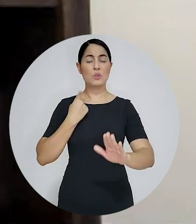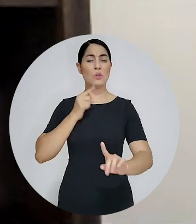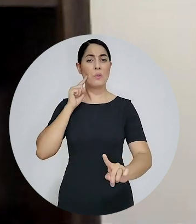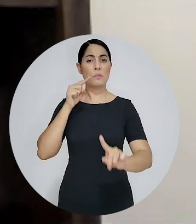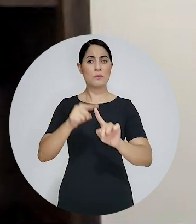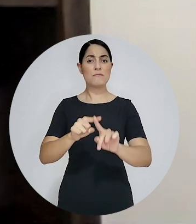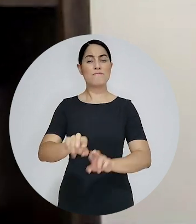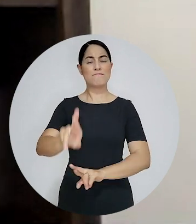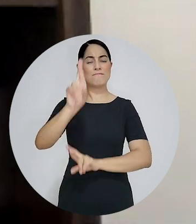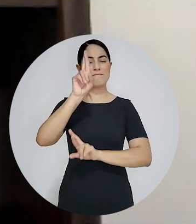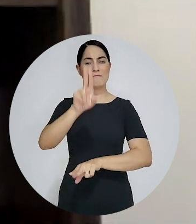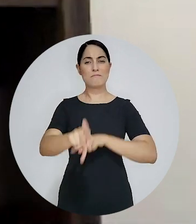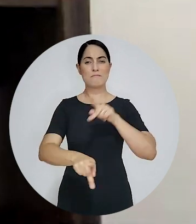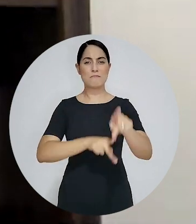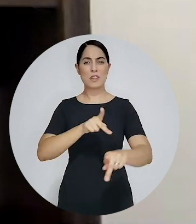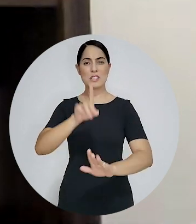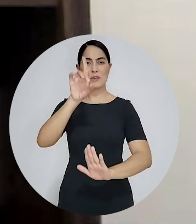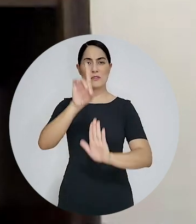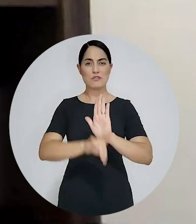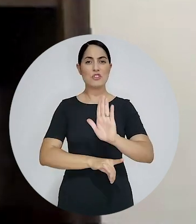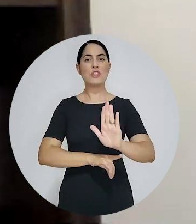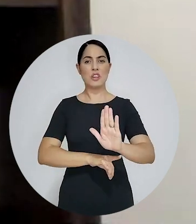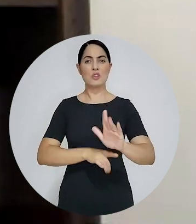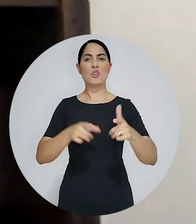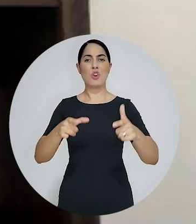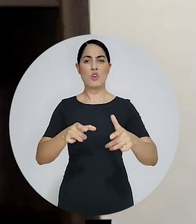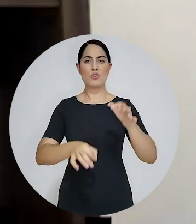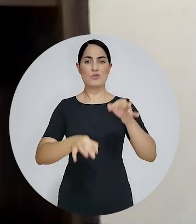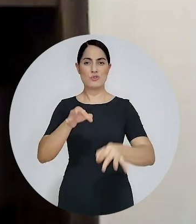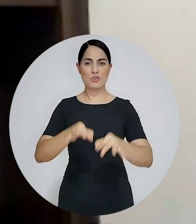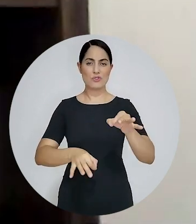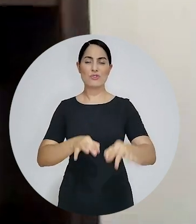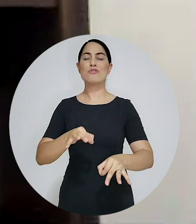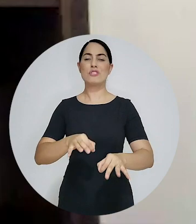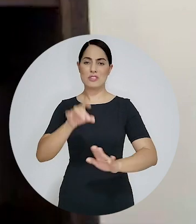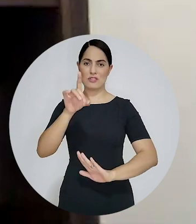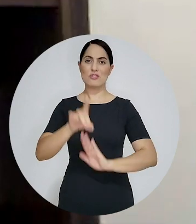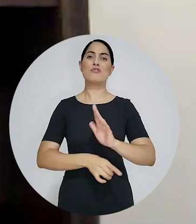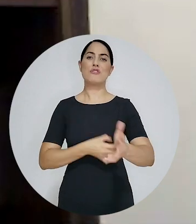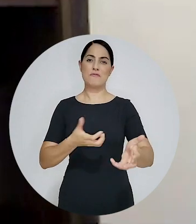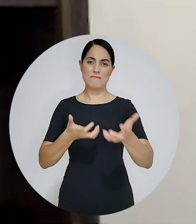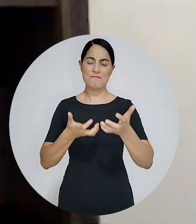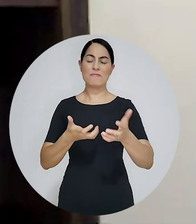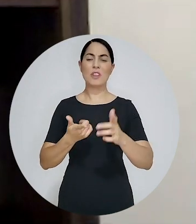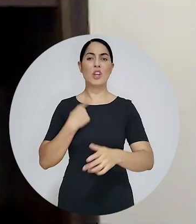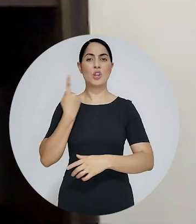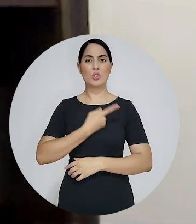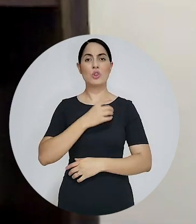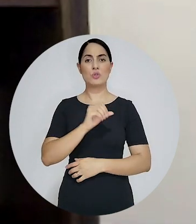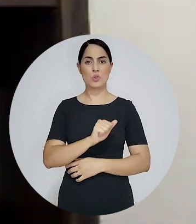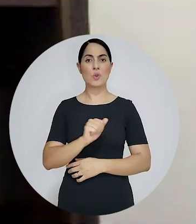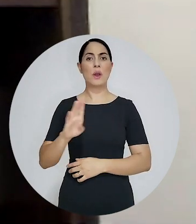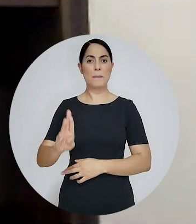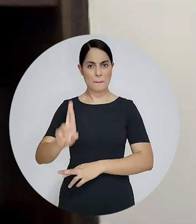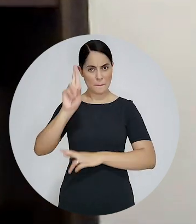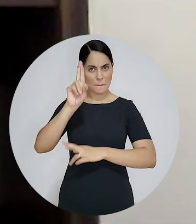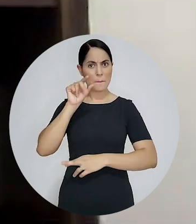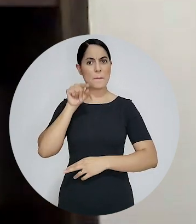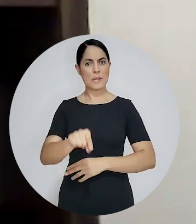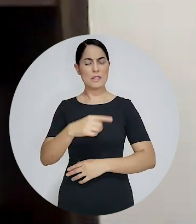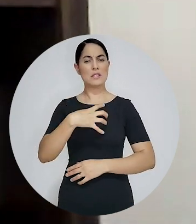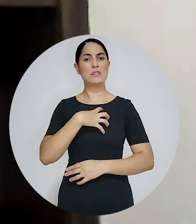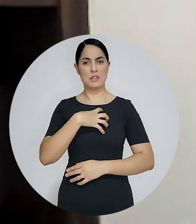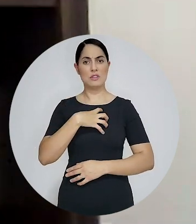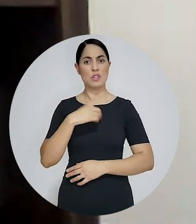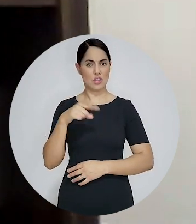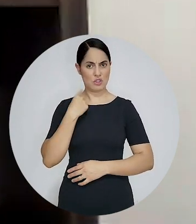buscam por justiça, daqueles que buscam seus direitos na justiça. A ordem espera isso e espera muito